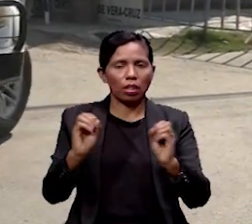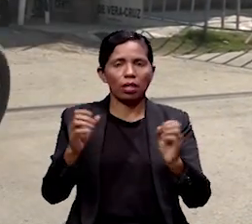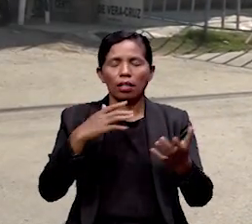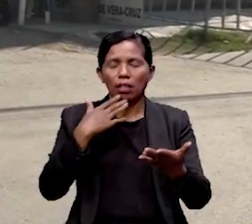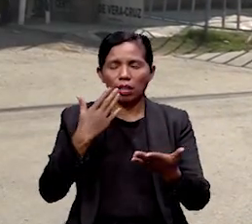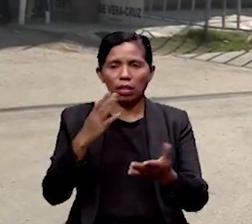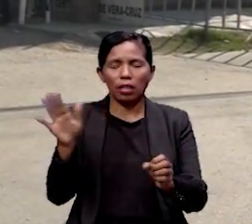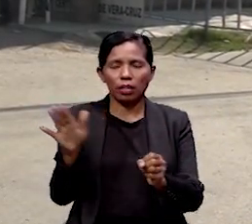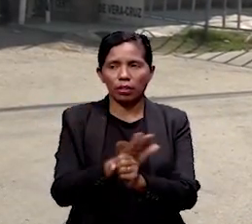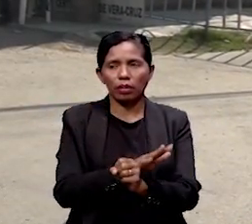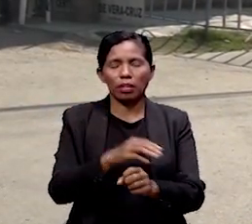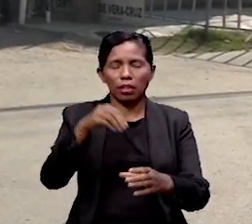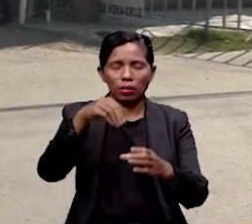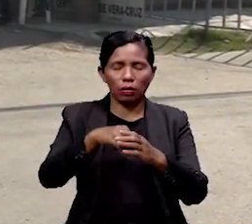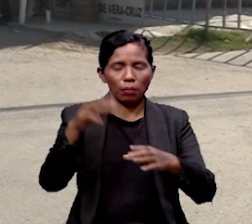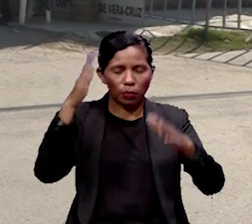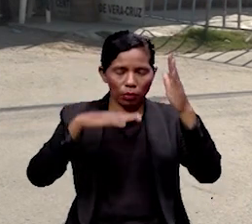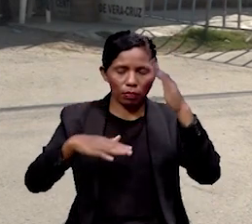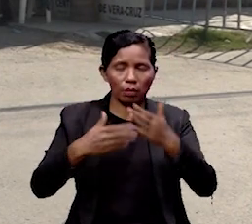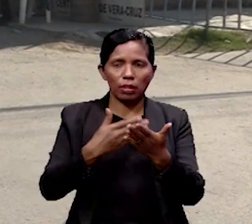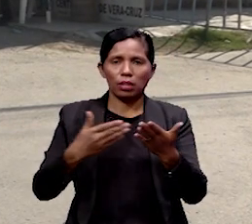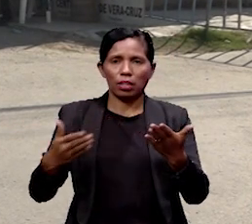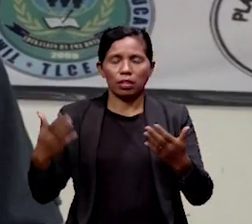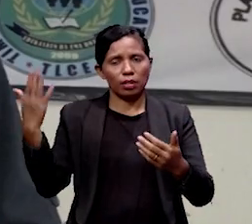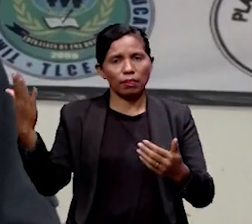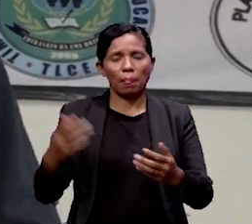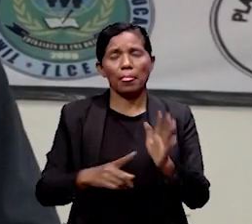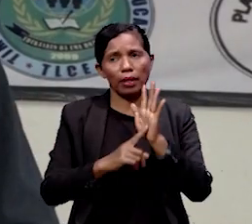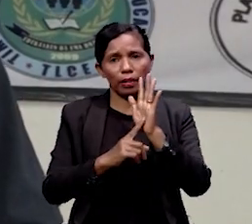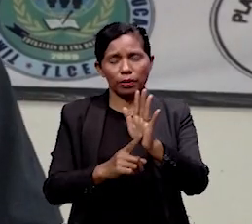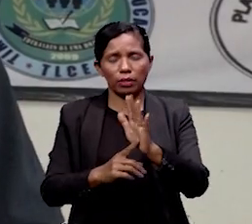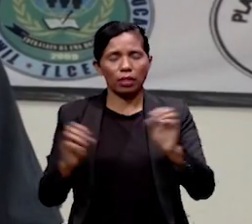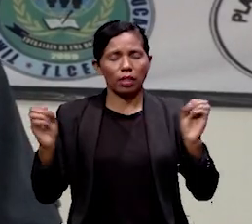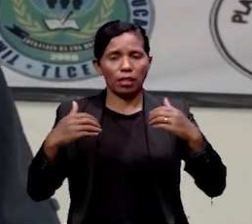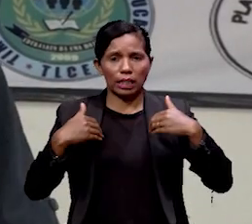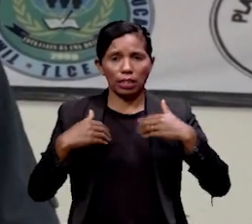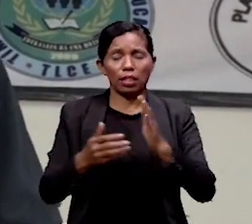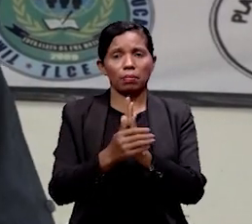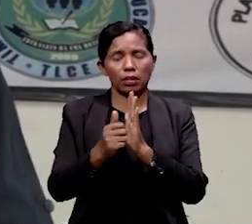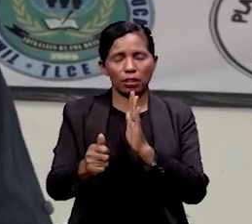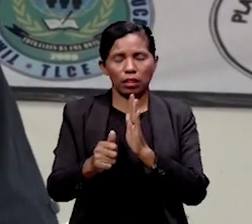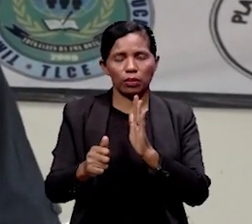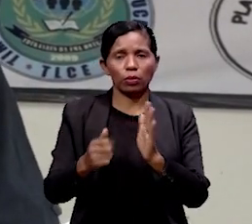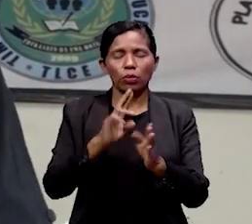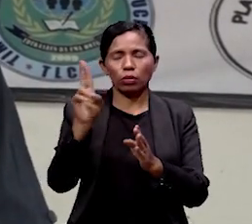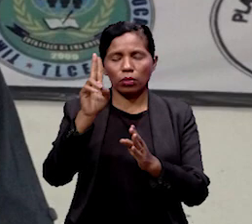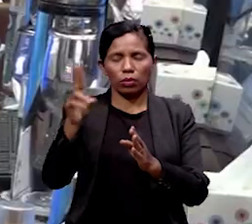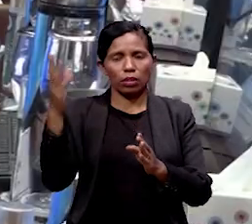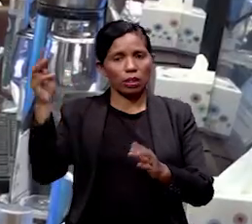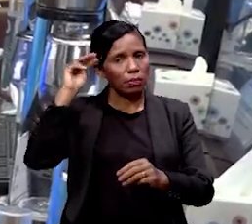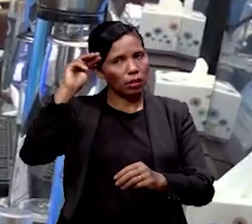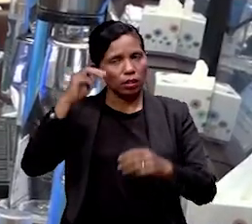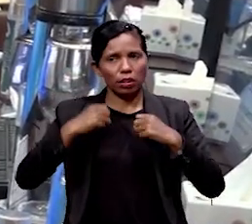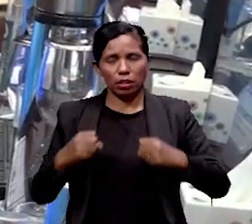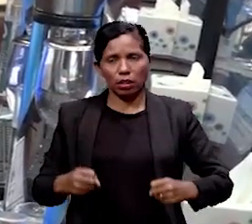inclui problema logístico. O problema aqui é tudo, incapacidade de gestão, aprovisionamento do Ministério do Sáudio,